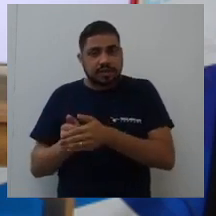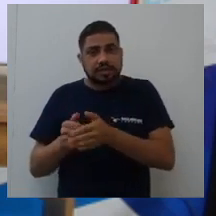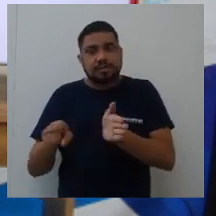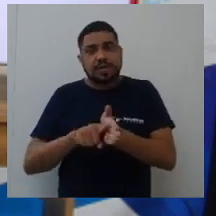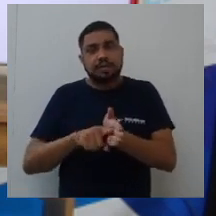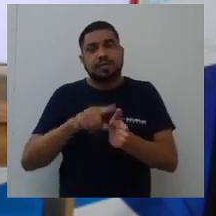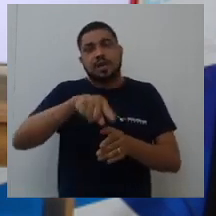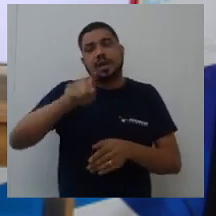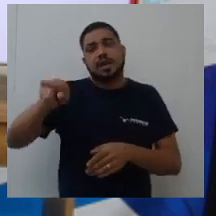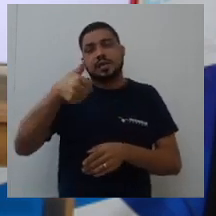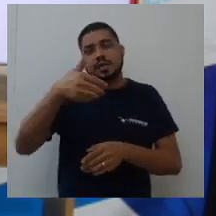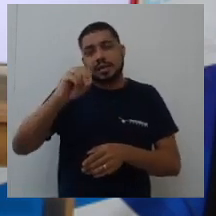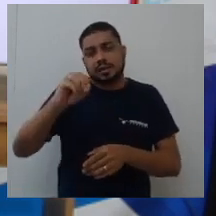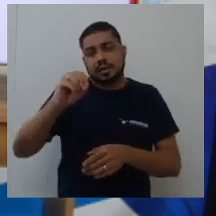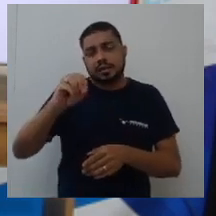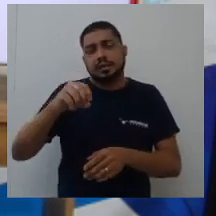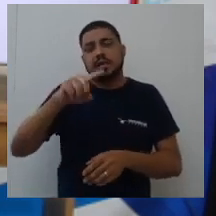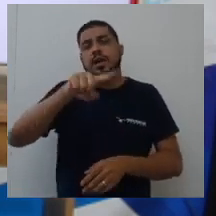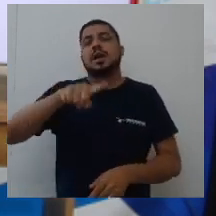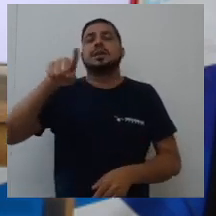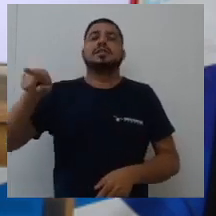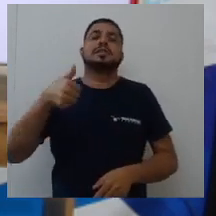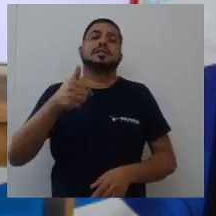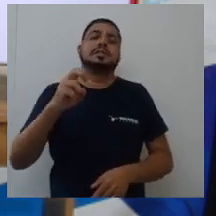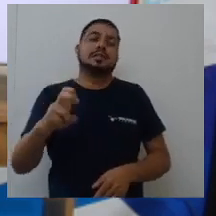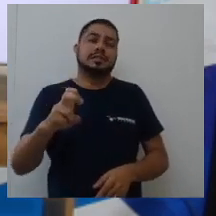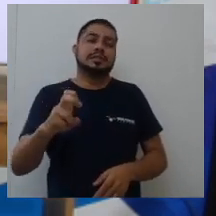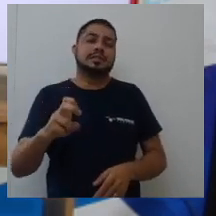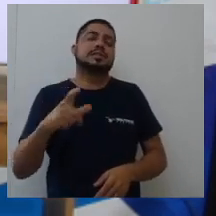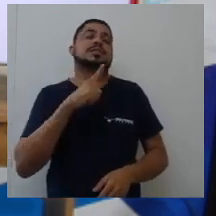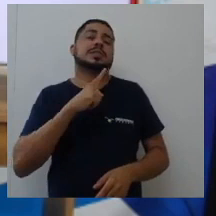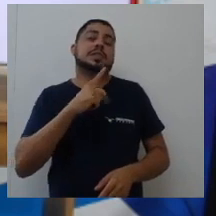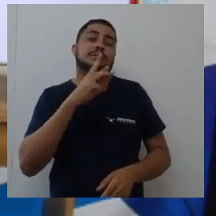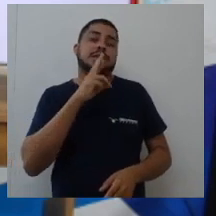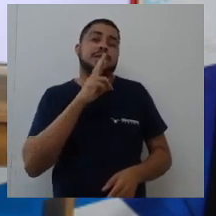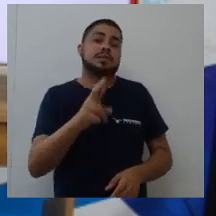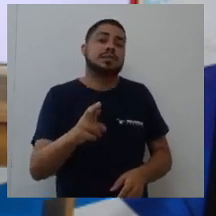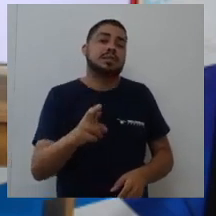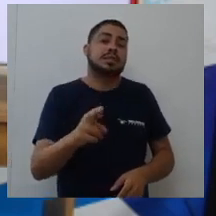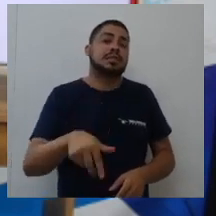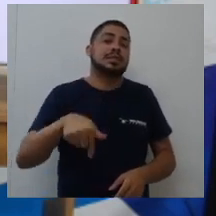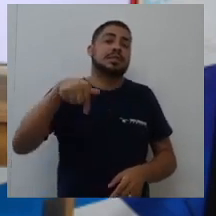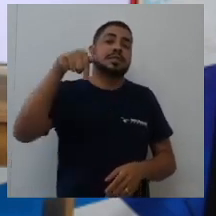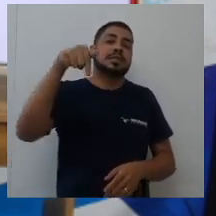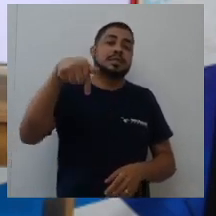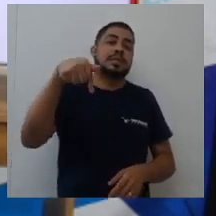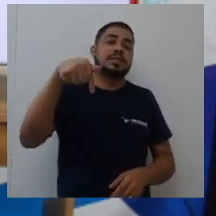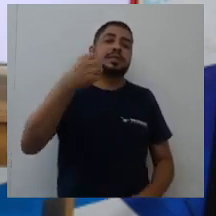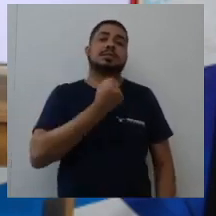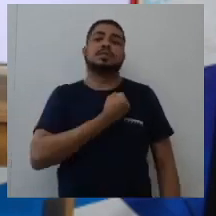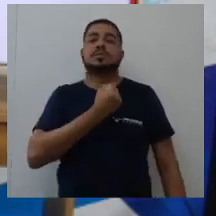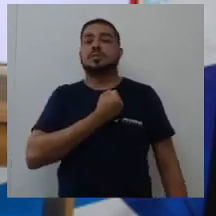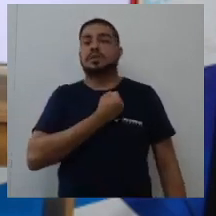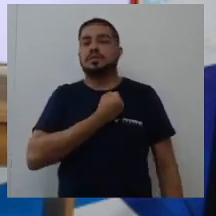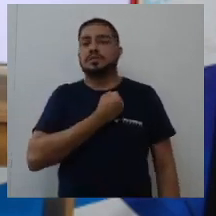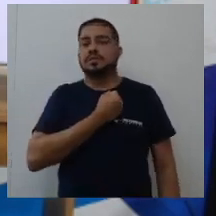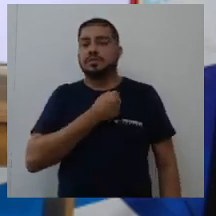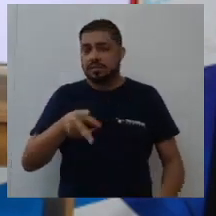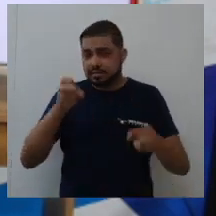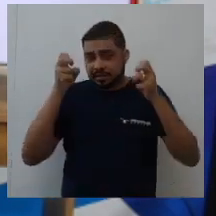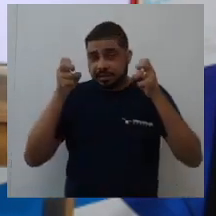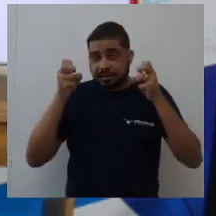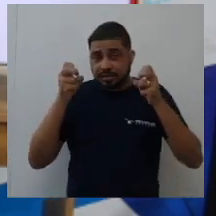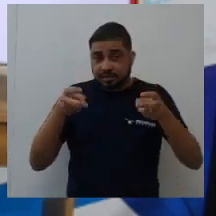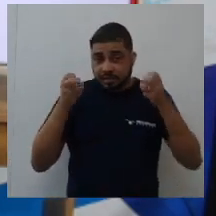de 10, raiz de 15? Então, nós temos como resposta 7 números inteiros. Sacou aí?